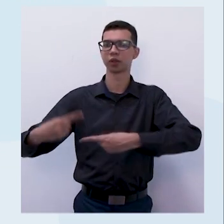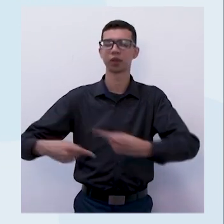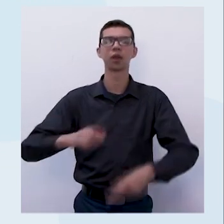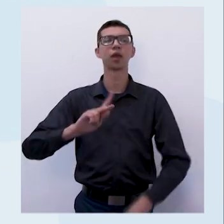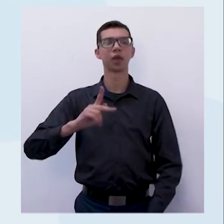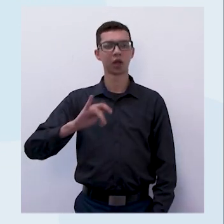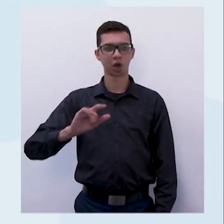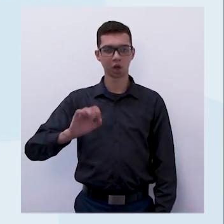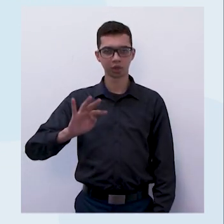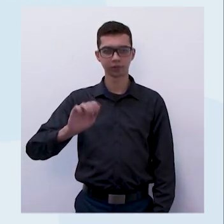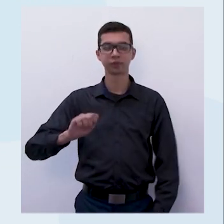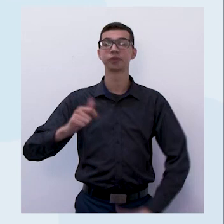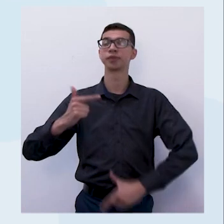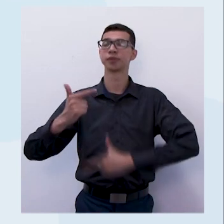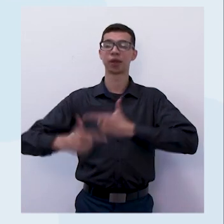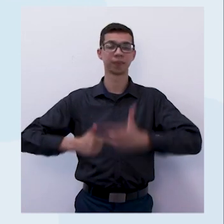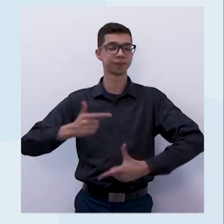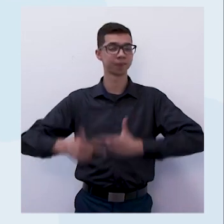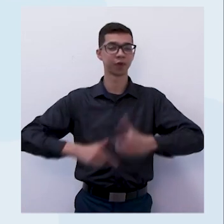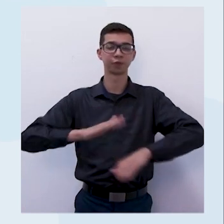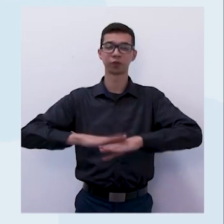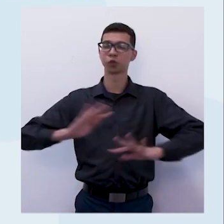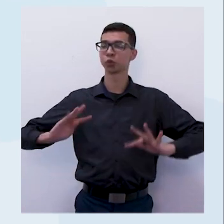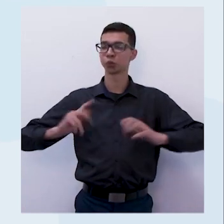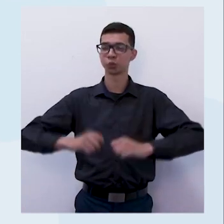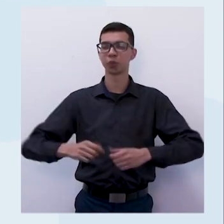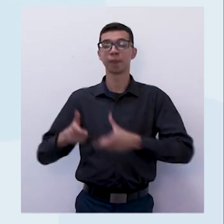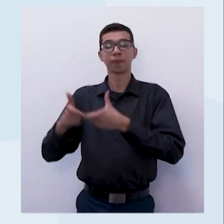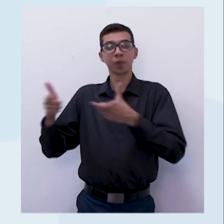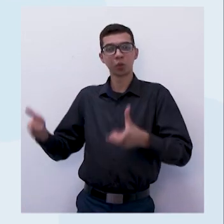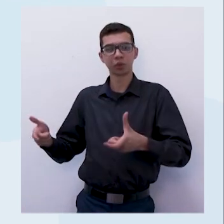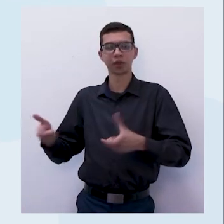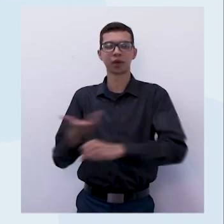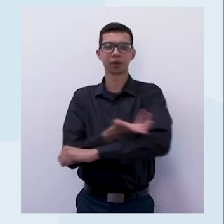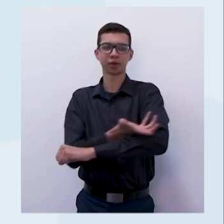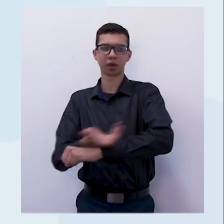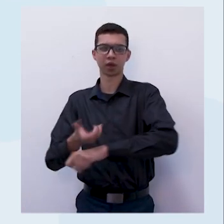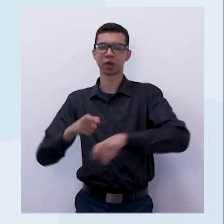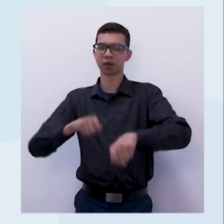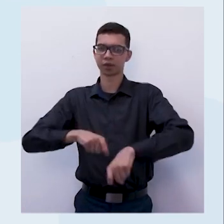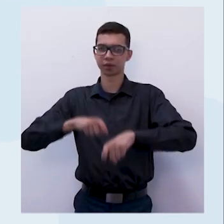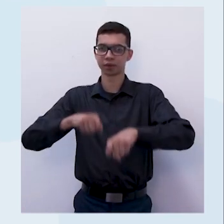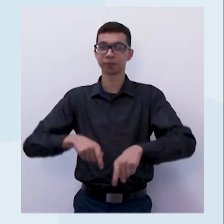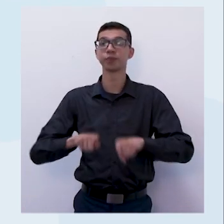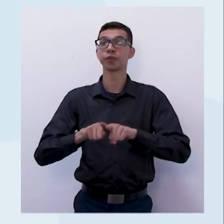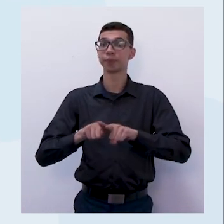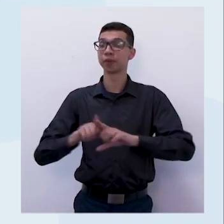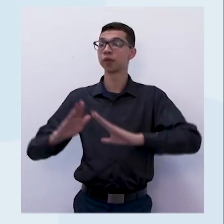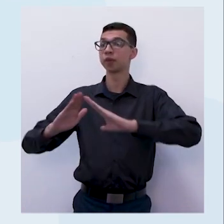trabalho, a grande maioria eram camponeses, mas eles também trabalhavam nas casas, faziam todo o